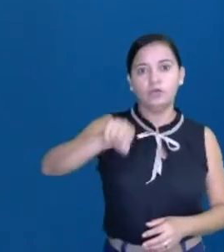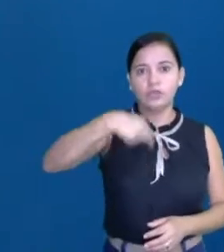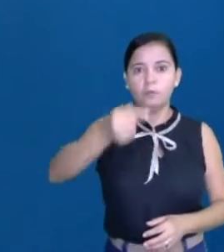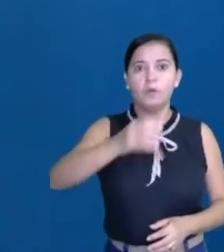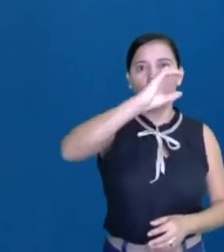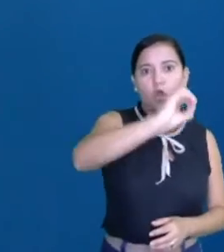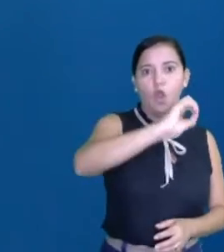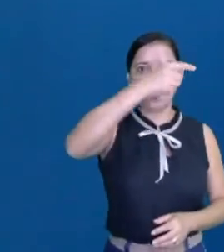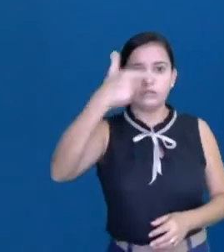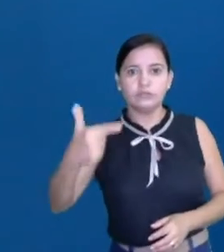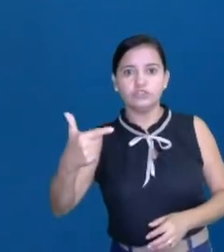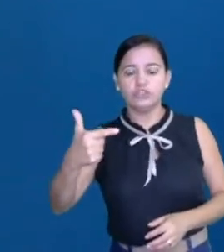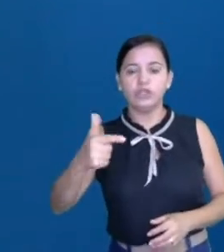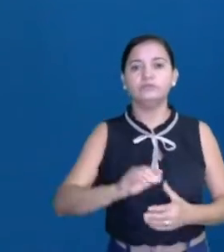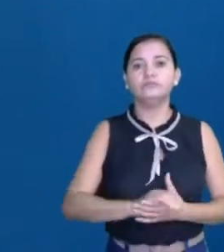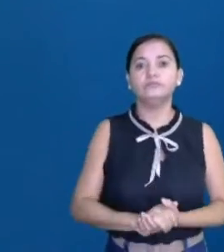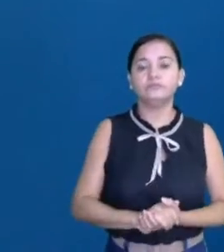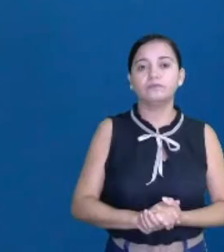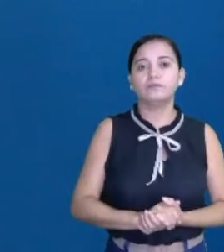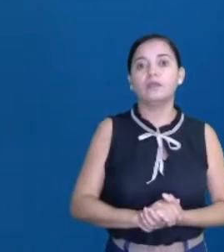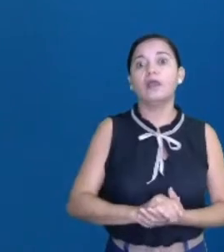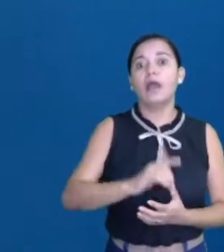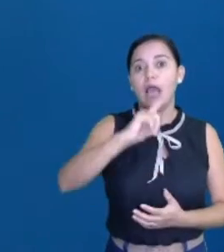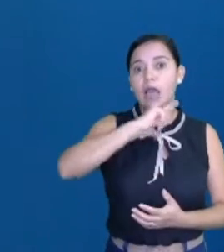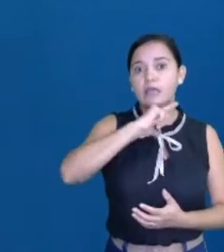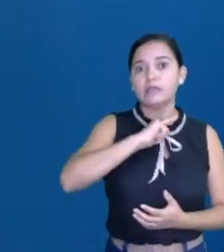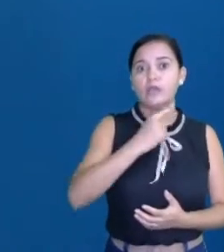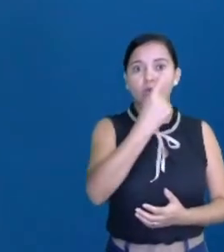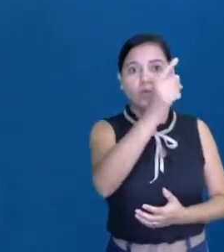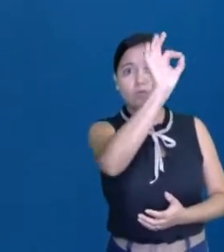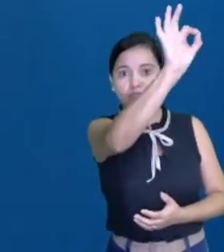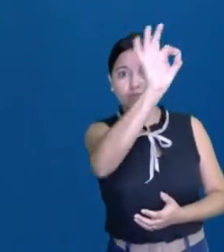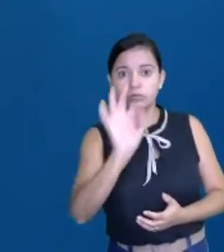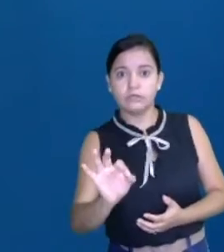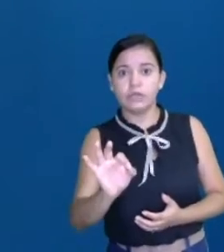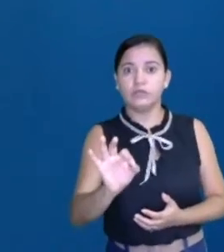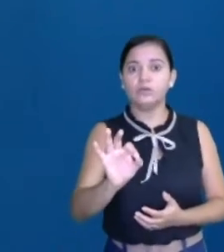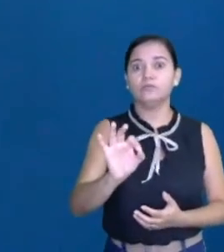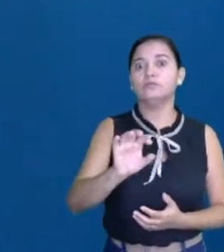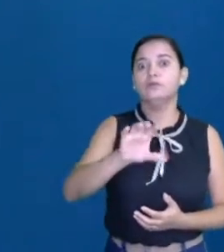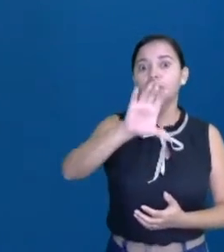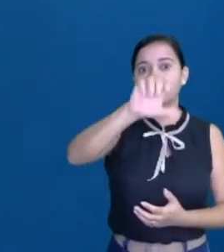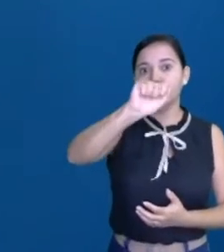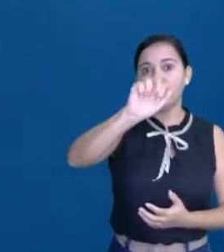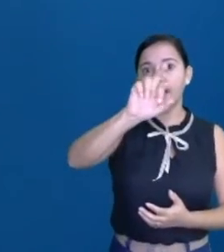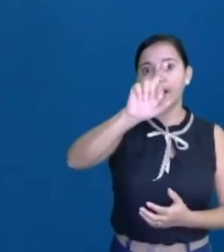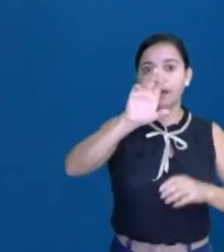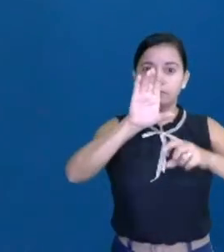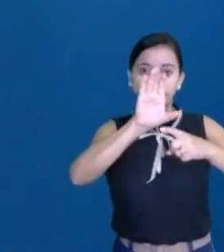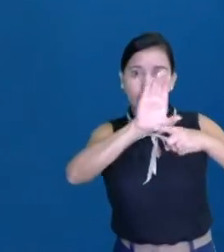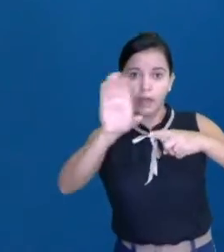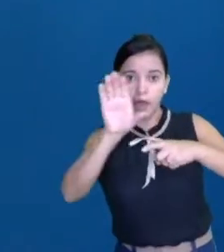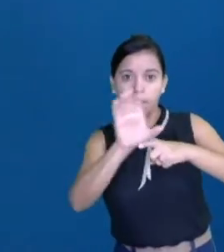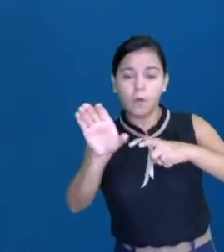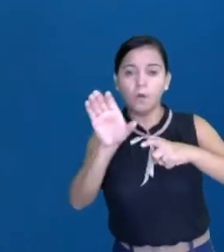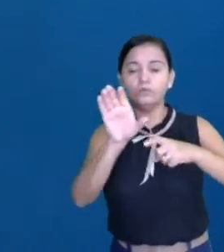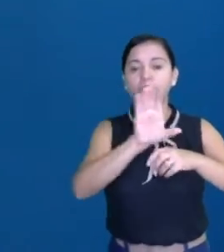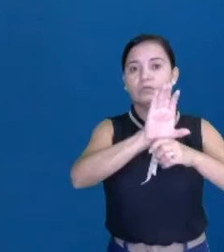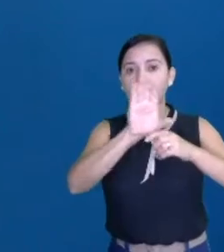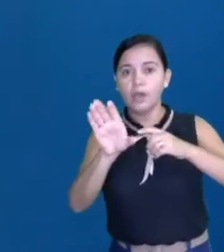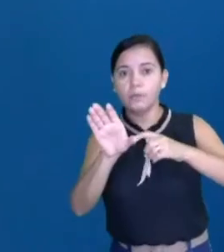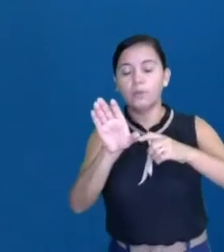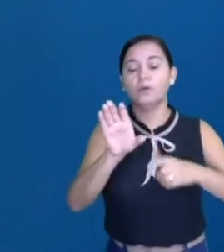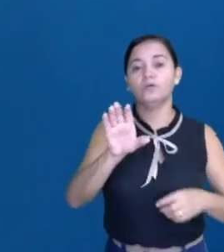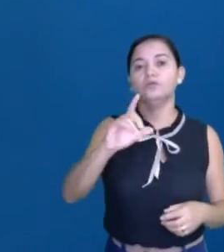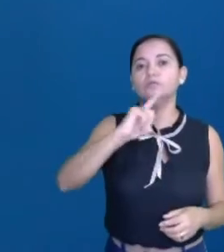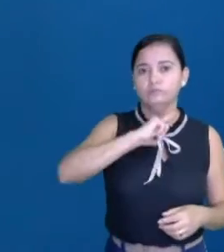oxigênio. E 1% apenas estaria aí dentro o dióxido de carbono, né, que é o gás carbônico, o argônio, que é um gás